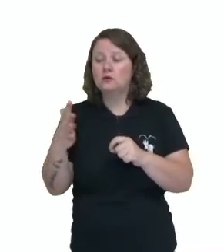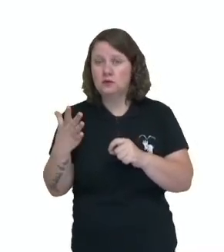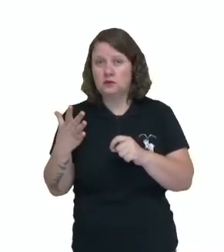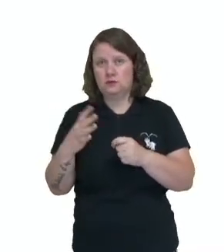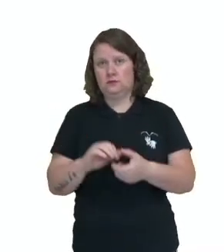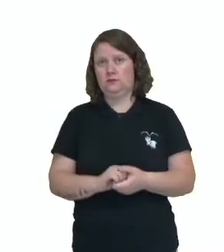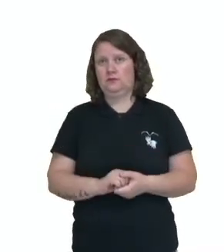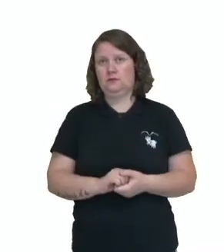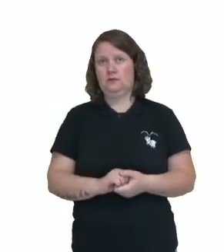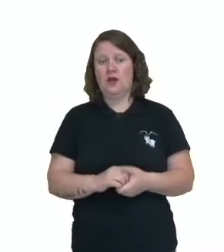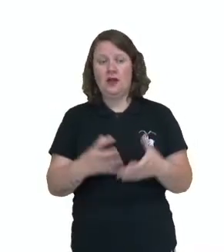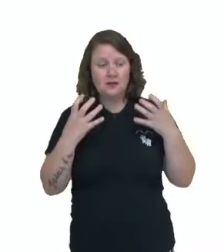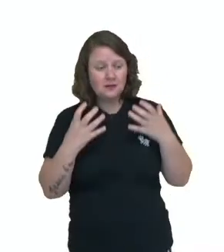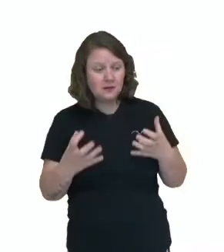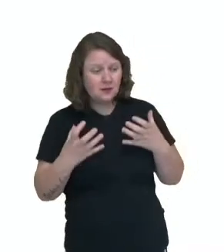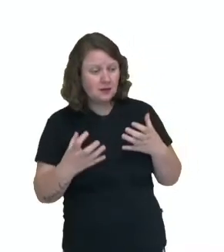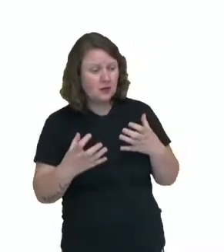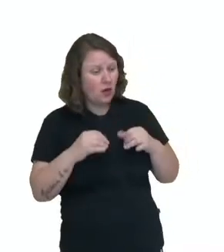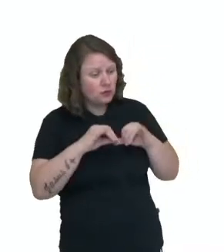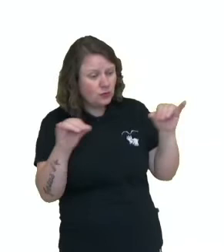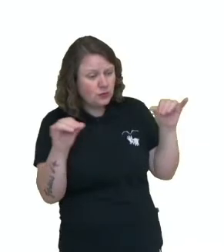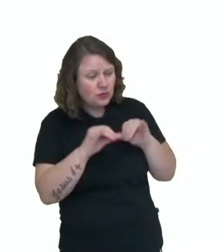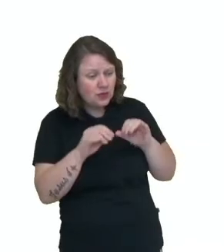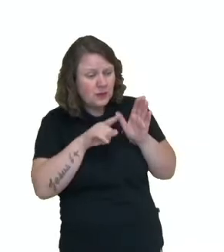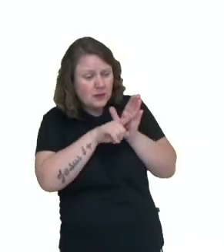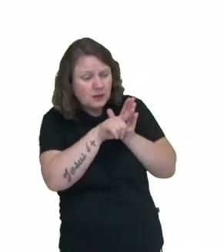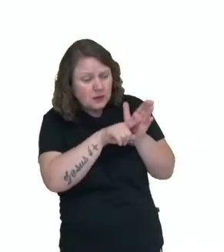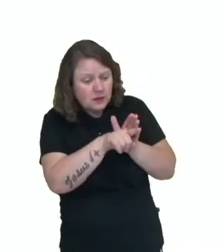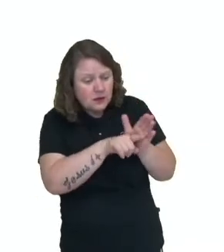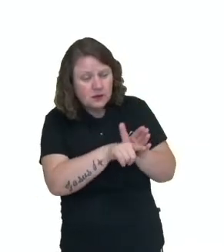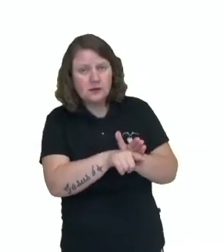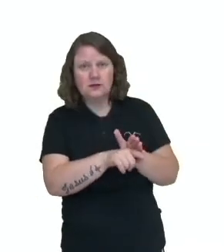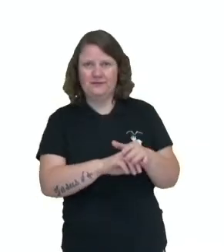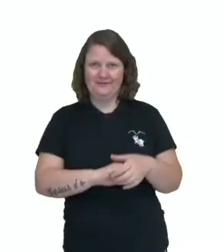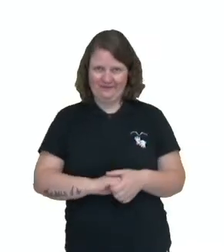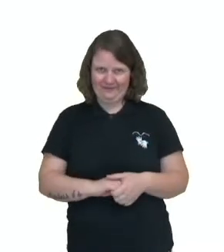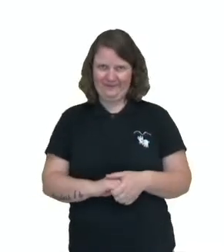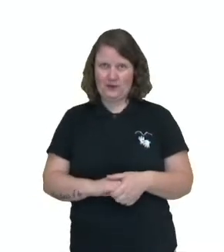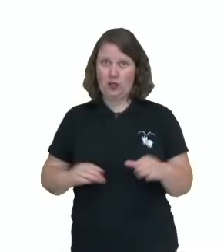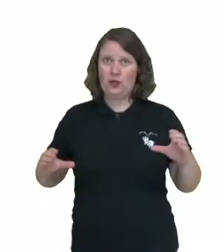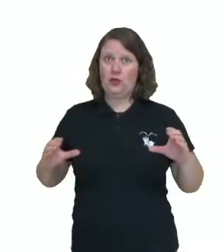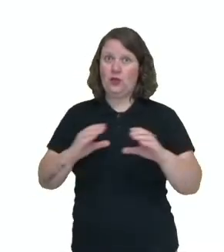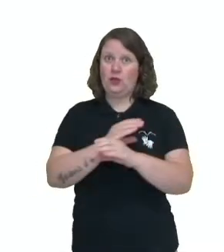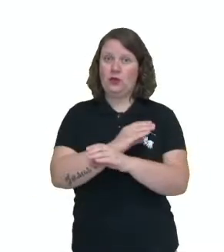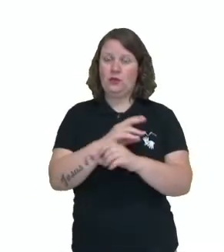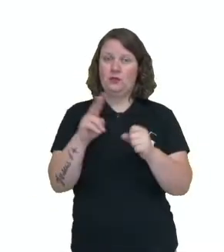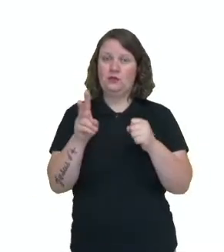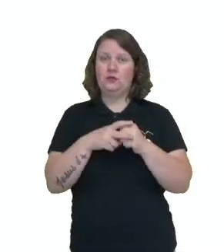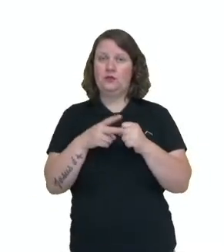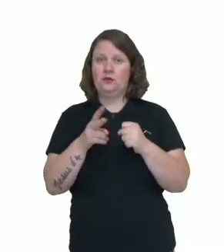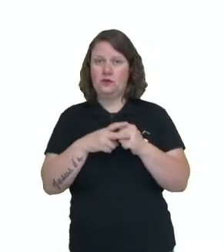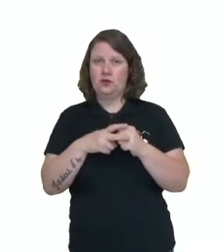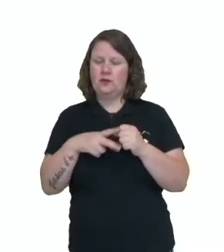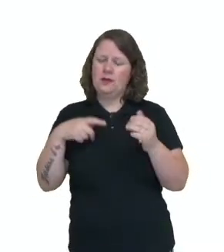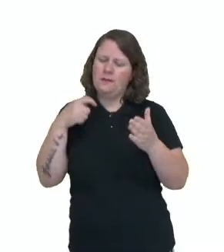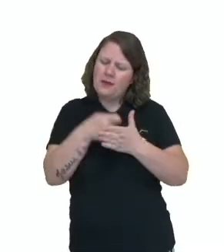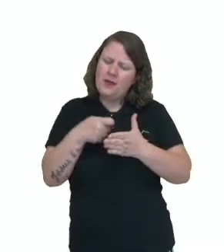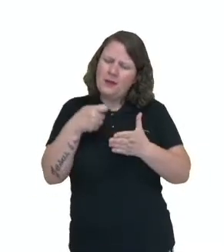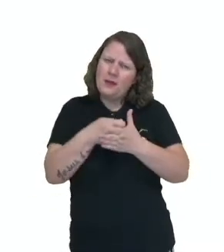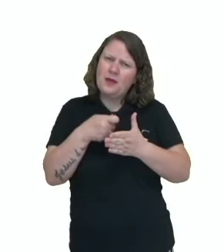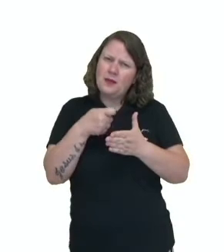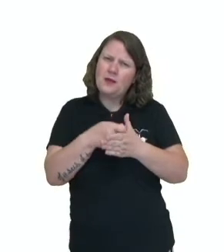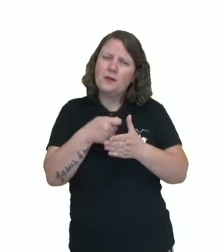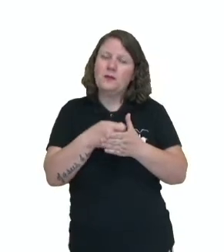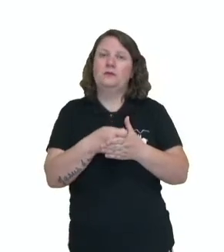que as notícias fossem checadas. Essa oração completa o sentido do verbo insistir. Se nós encerrássemos